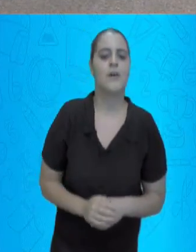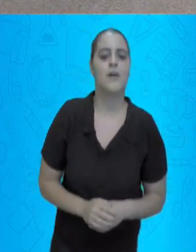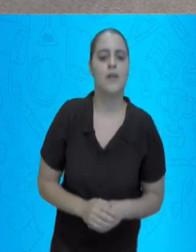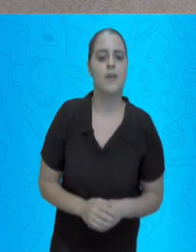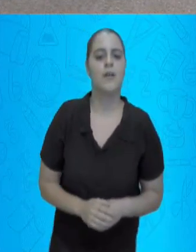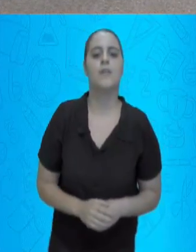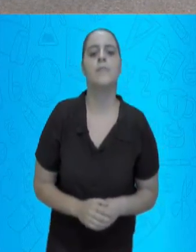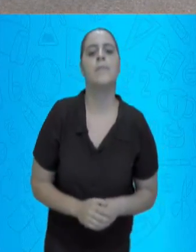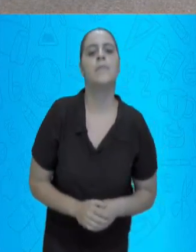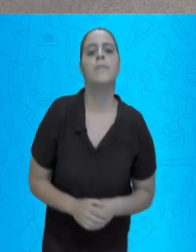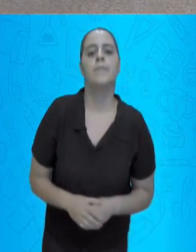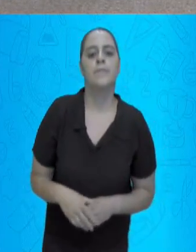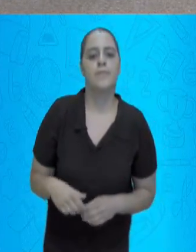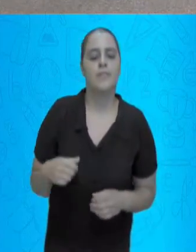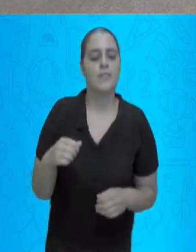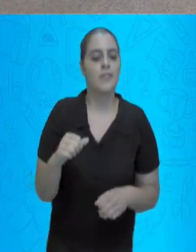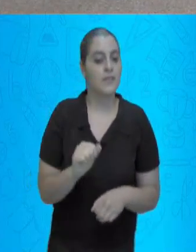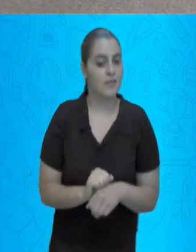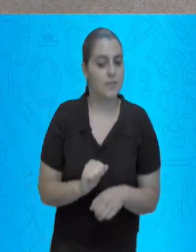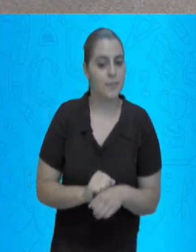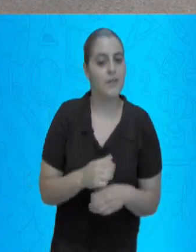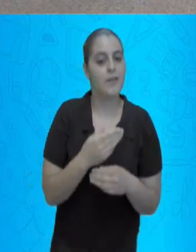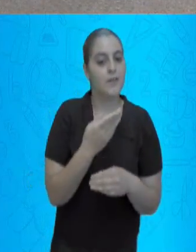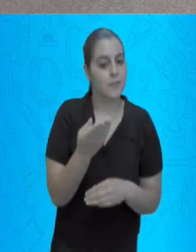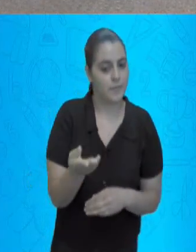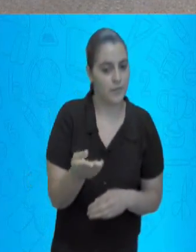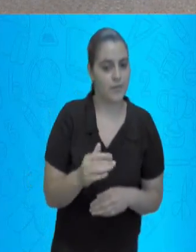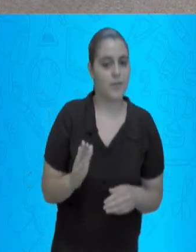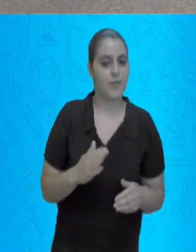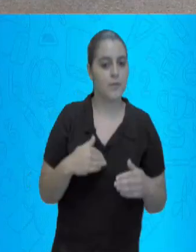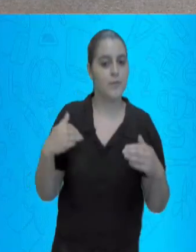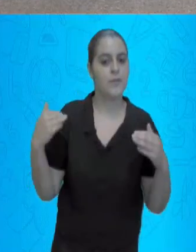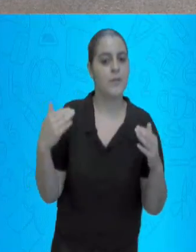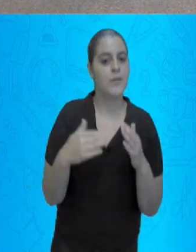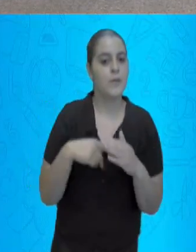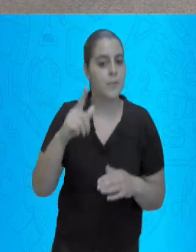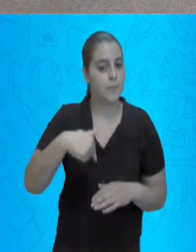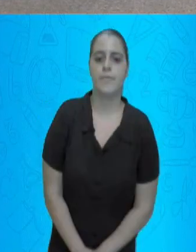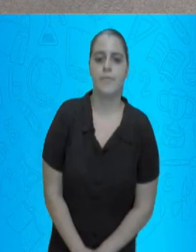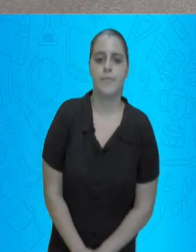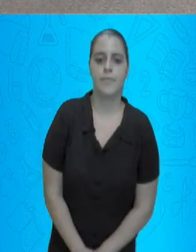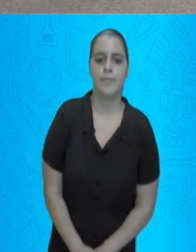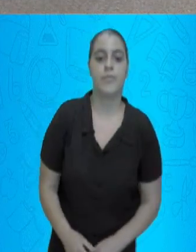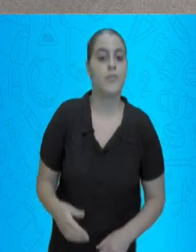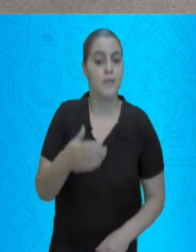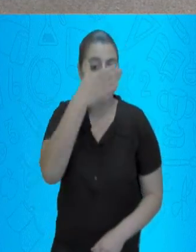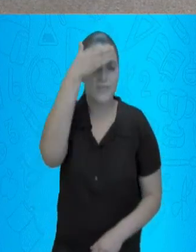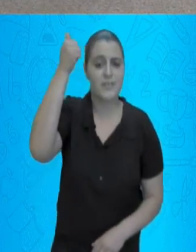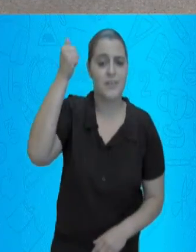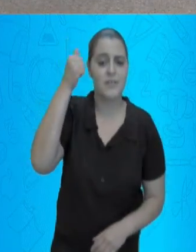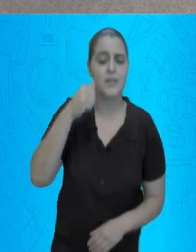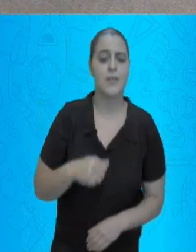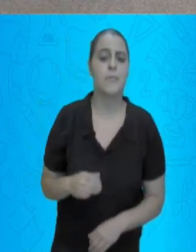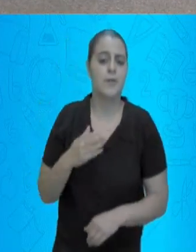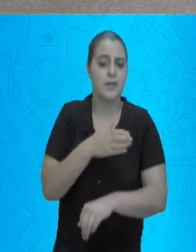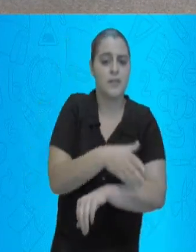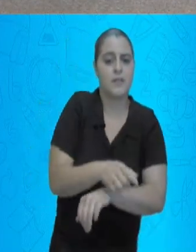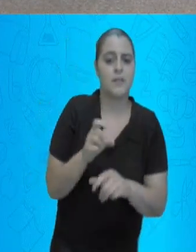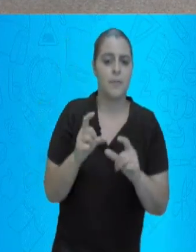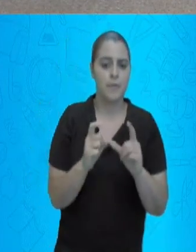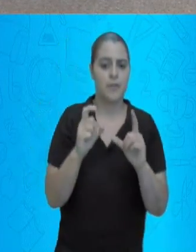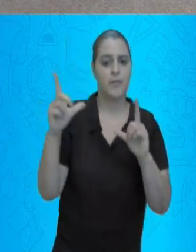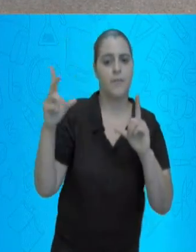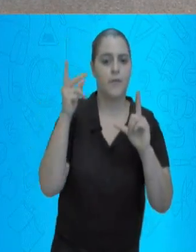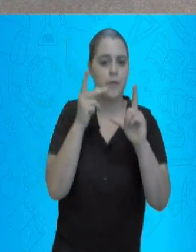tenha aprendido. Espero por você no próximo encontro e não se esqueça, para acessar